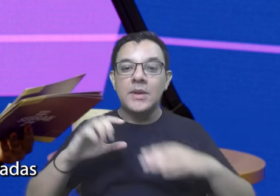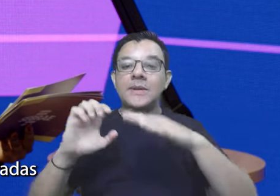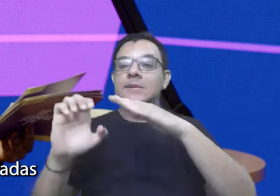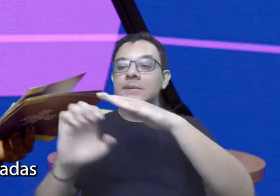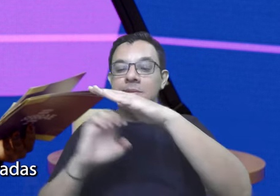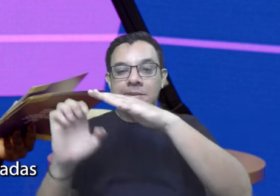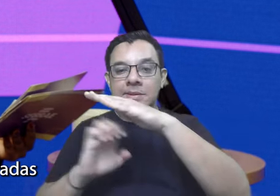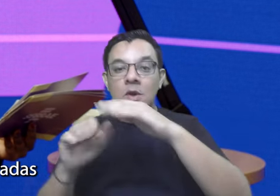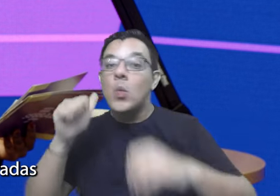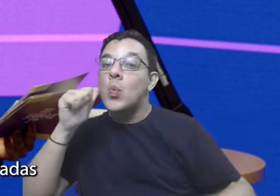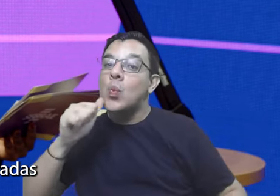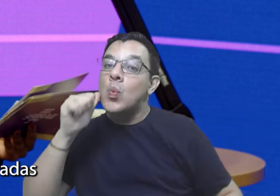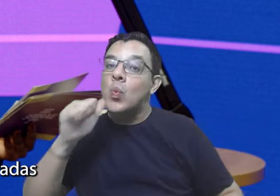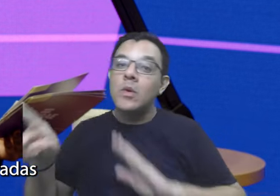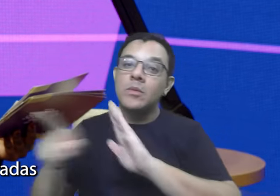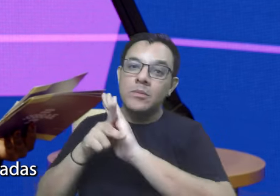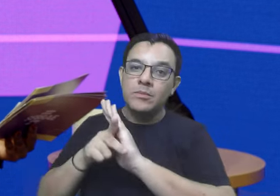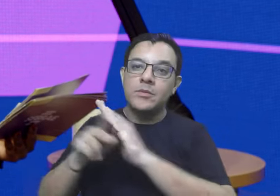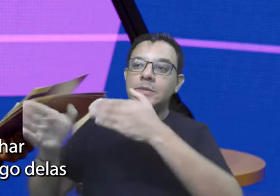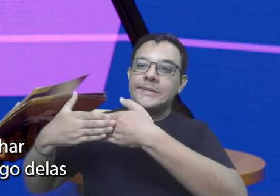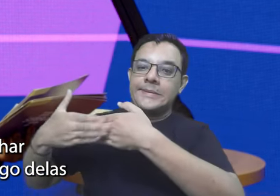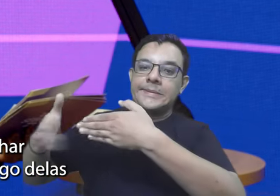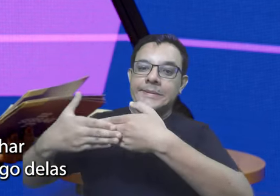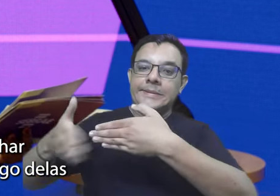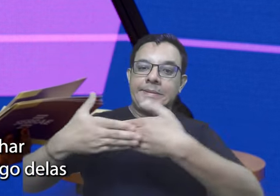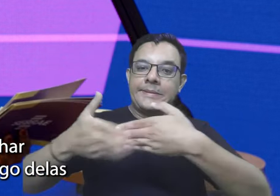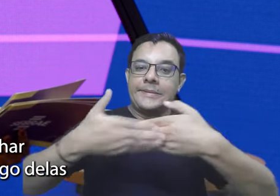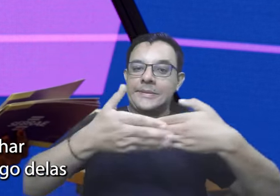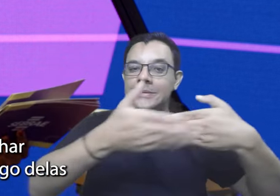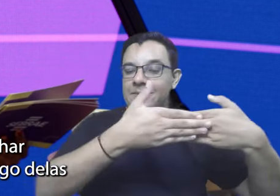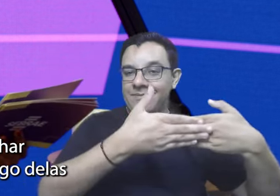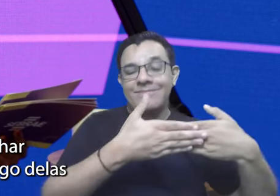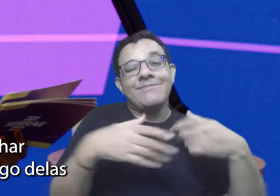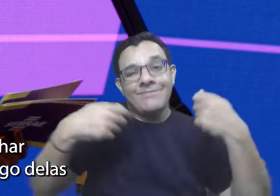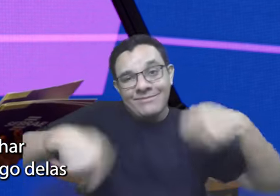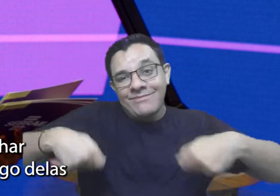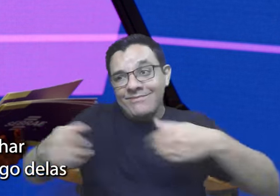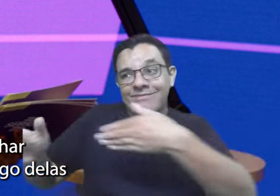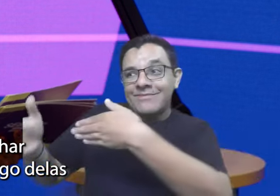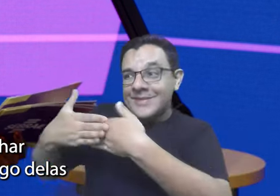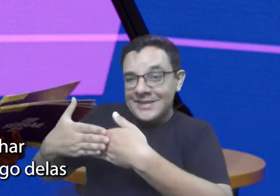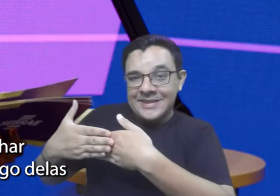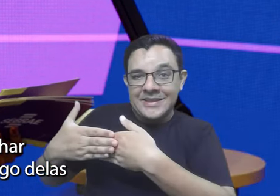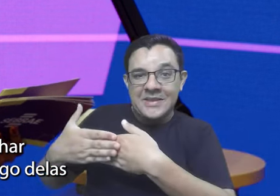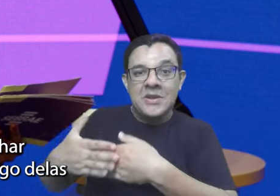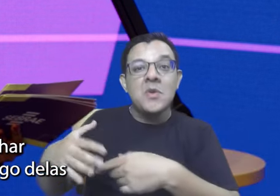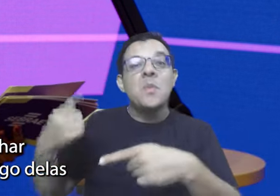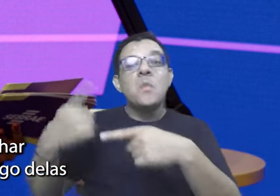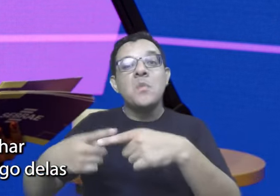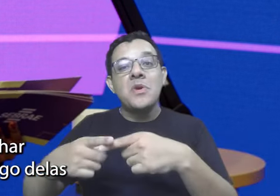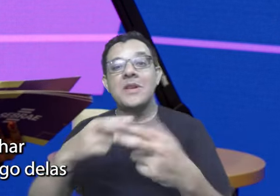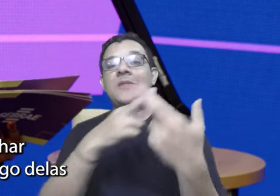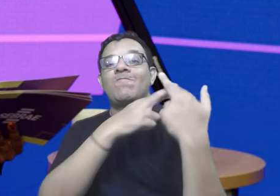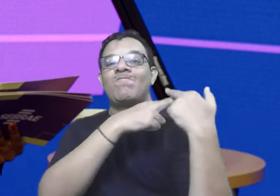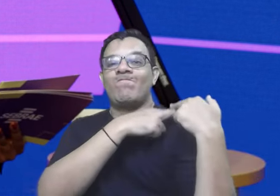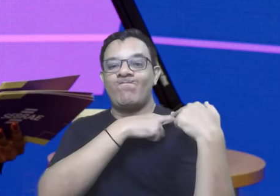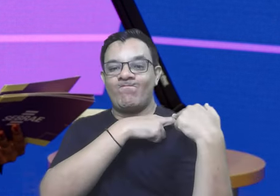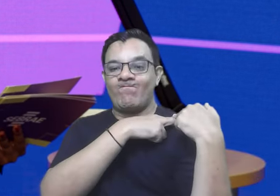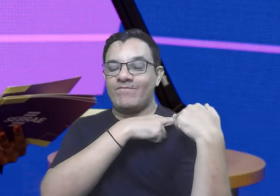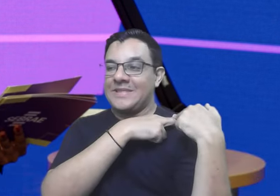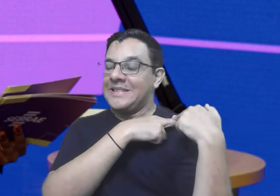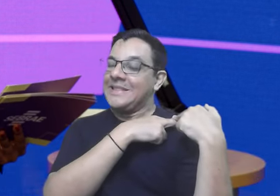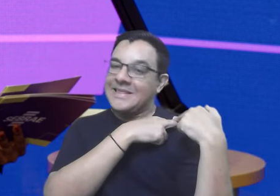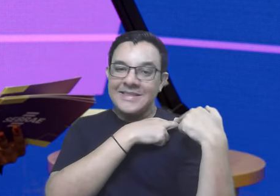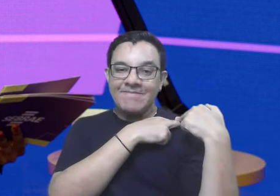empresas de mulheres encerradas porque Elas tiveram que fechar seus negócios porque ficou a cargo delas o